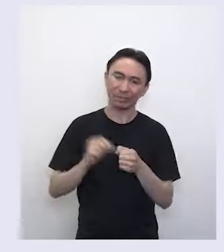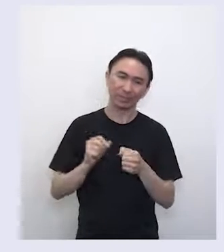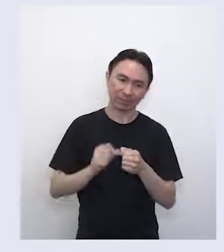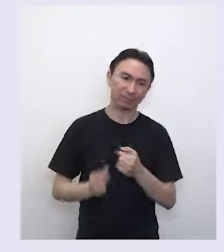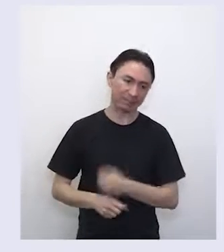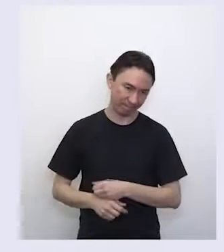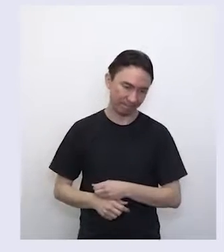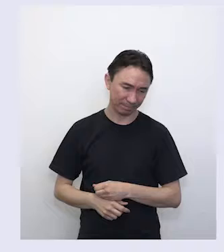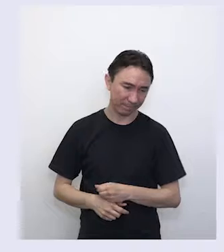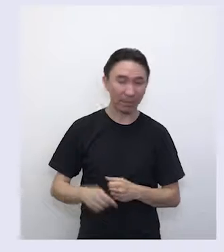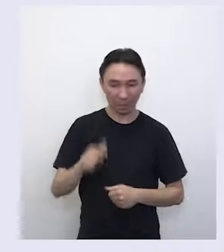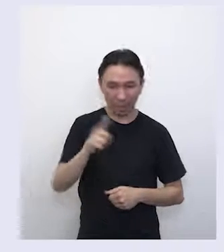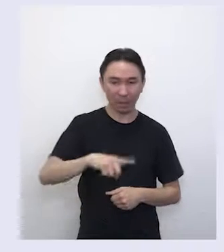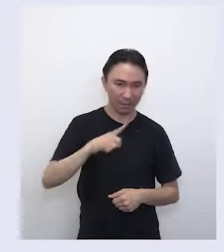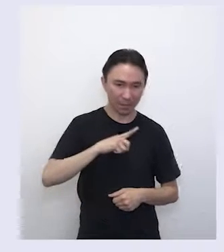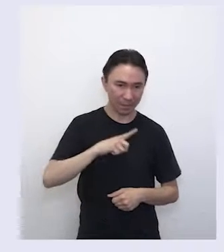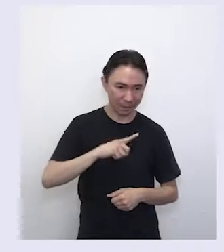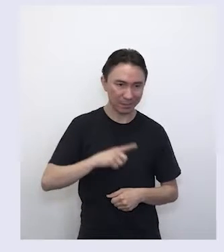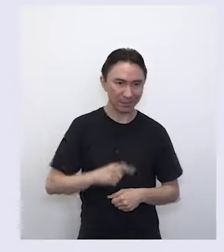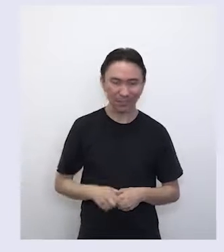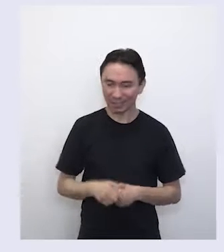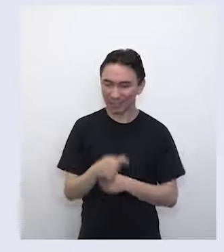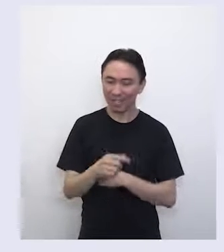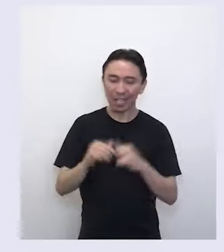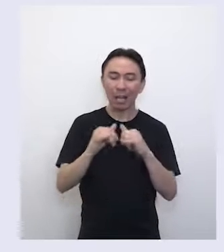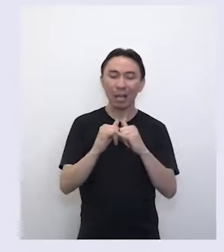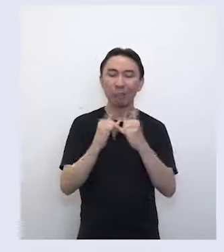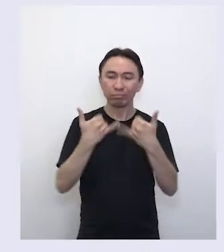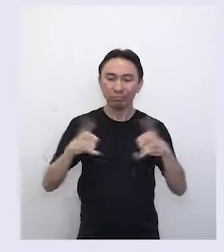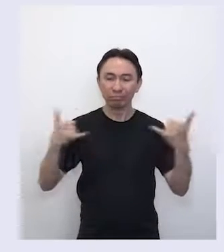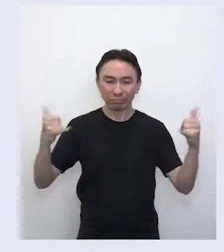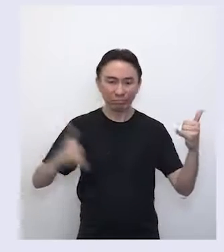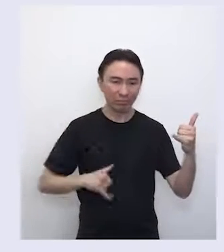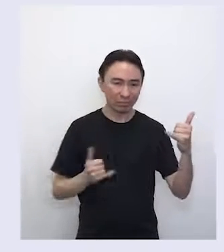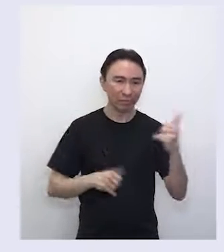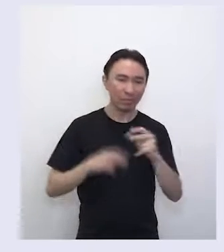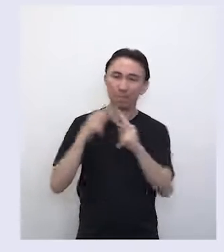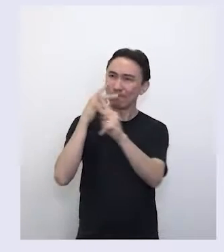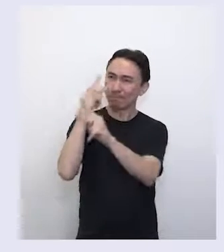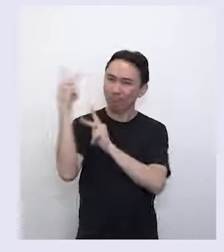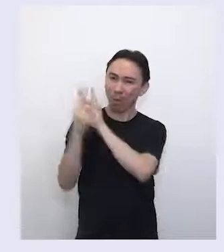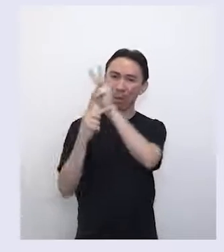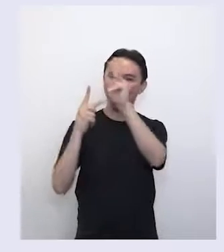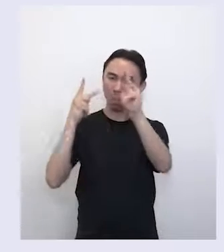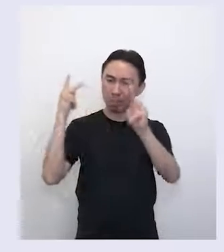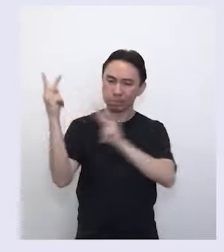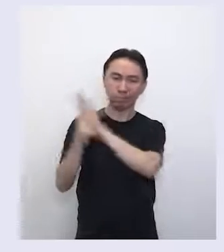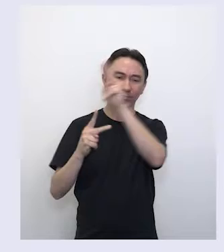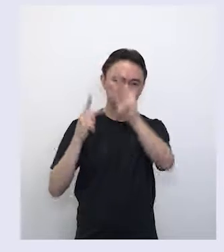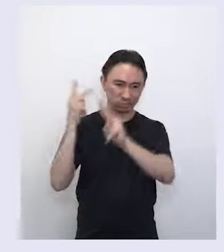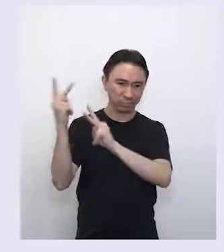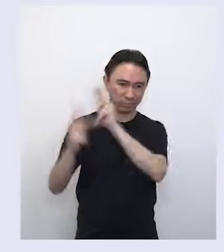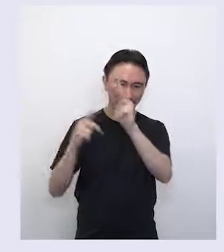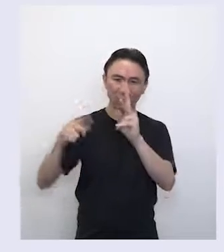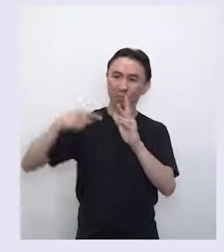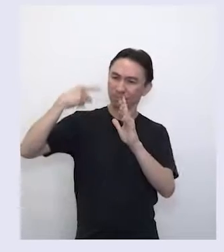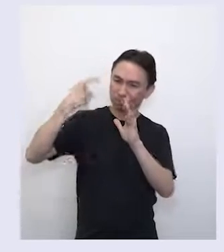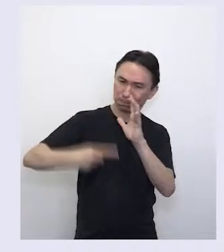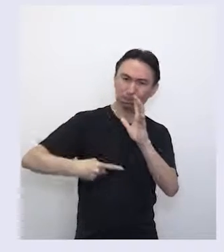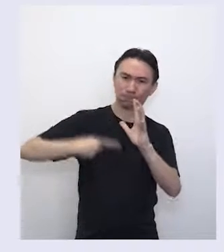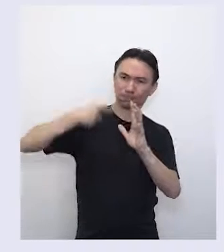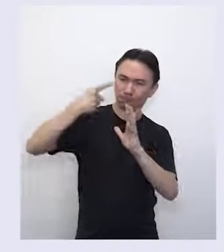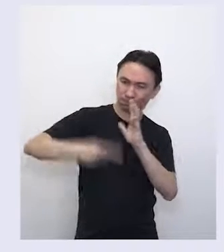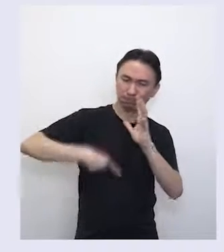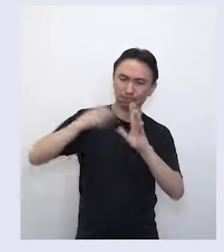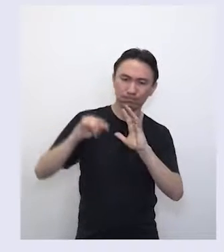usina eólica. Todo mundo sabe que as turbinas geram energia pelo motor, e aí